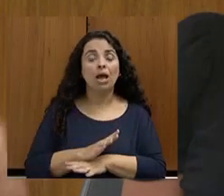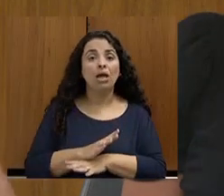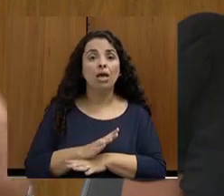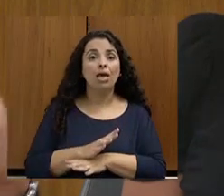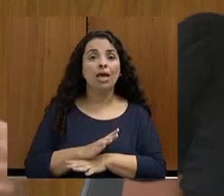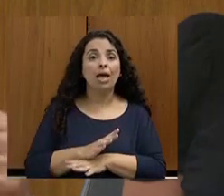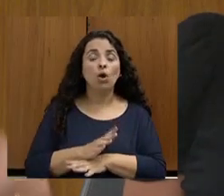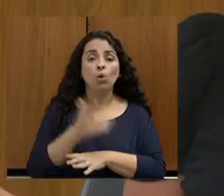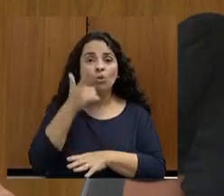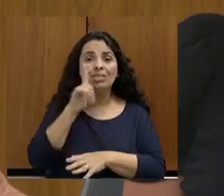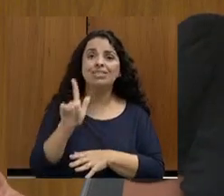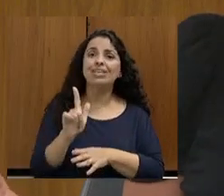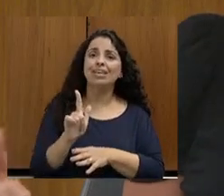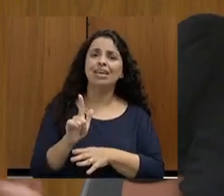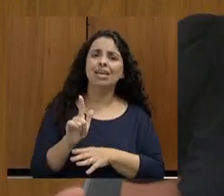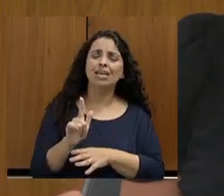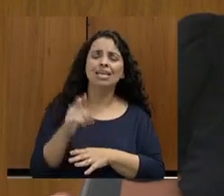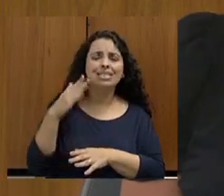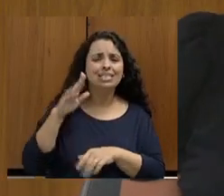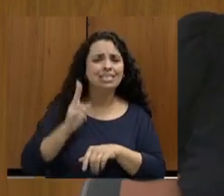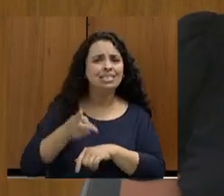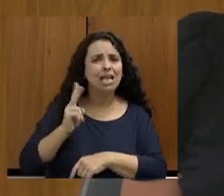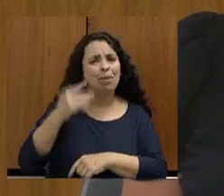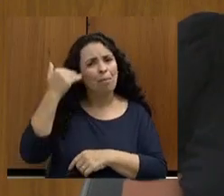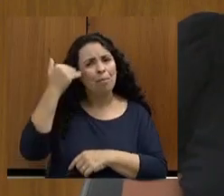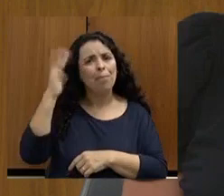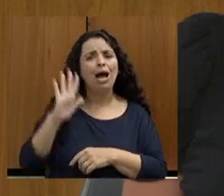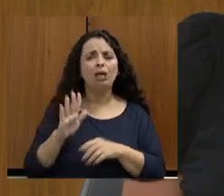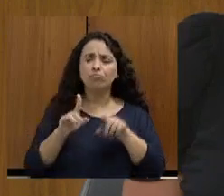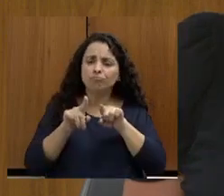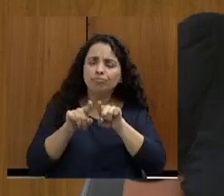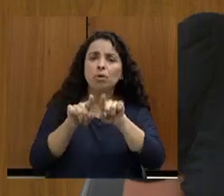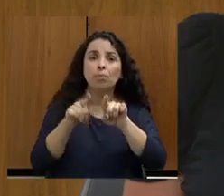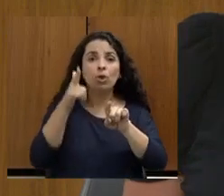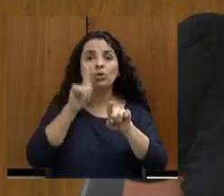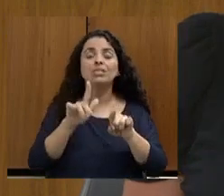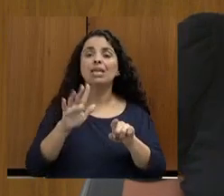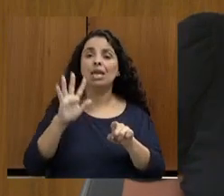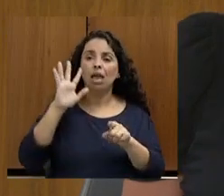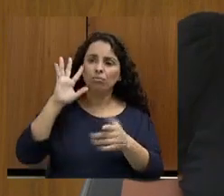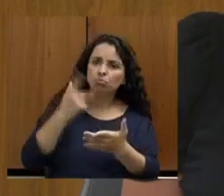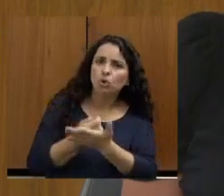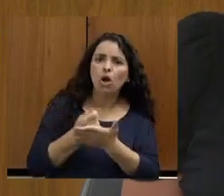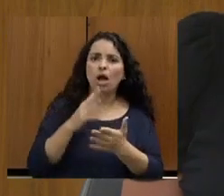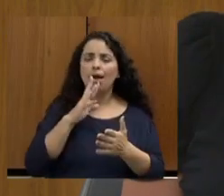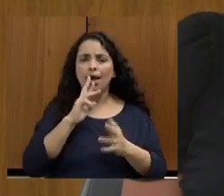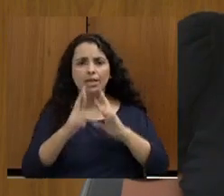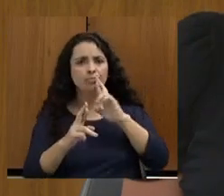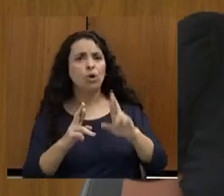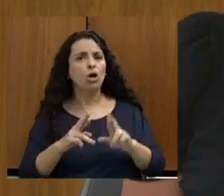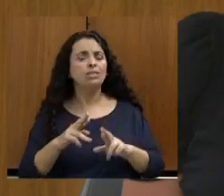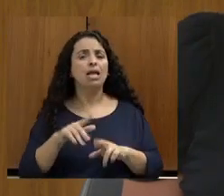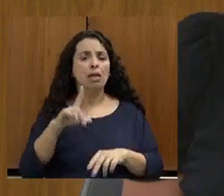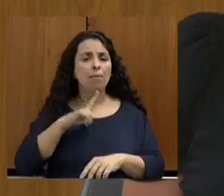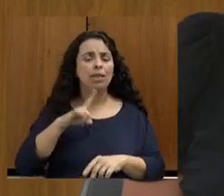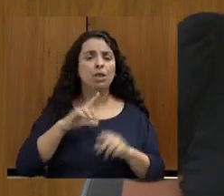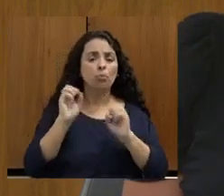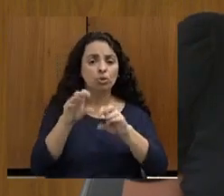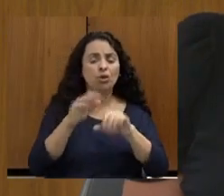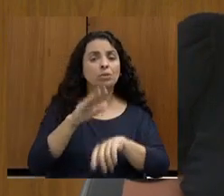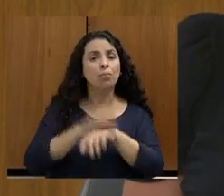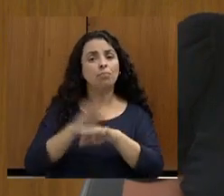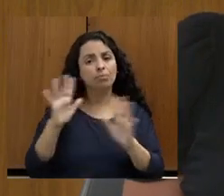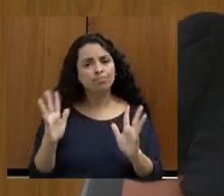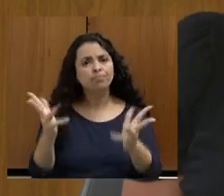alinhar, inteirar cada vez mais com as partes para gerar respostas, soluções, para aprimorarmos cada vez mais. Educação